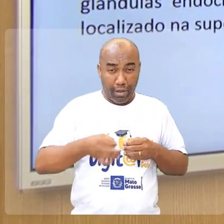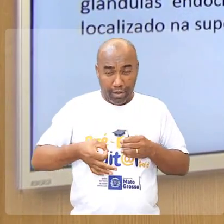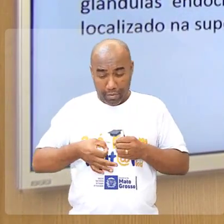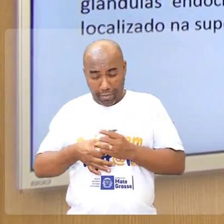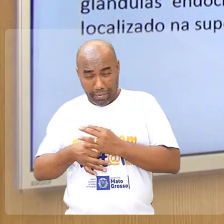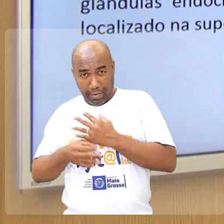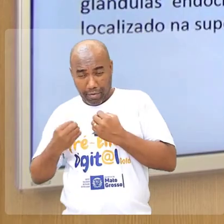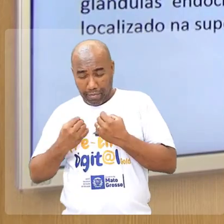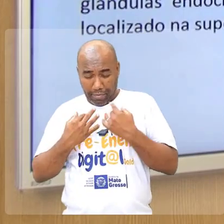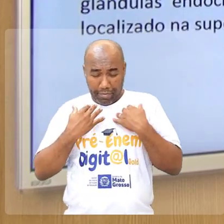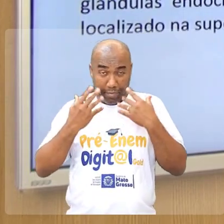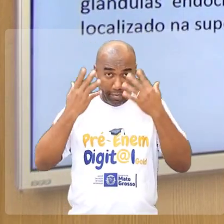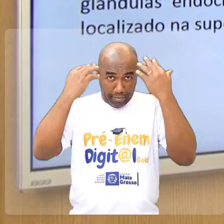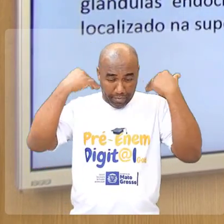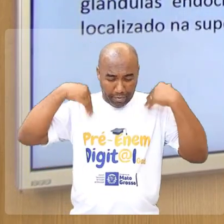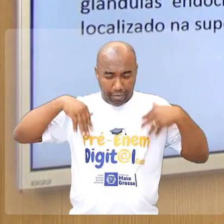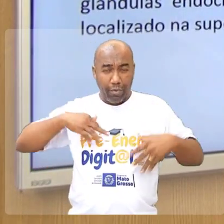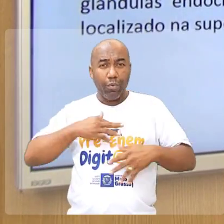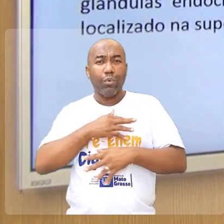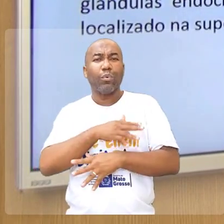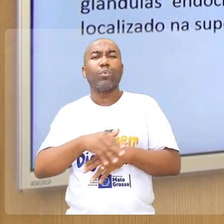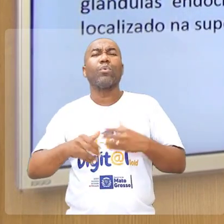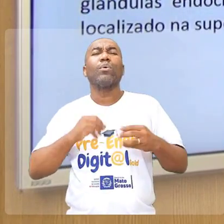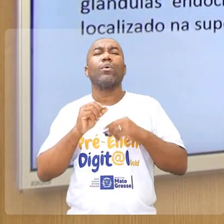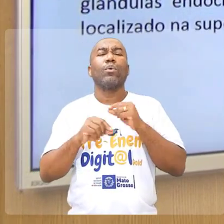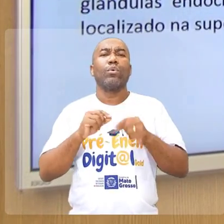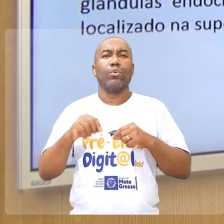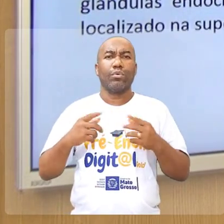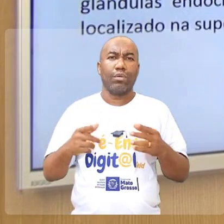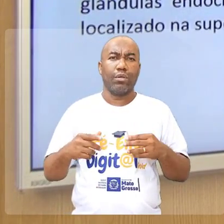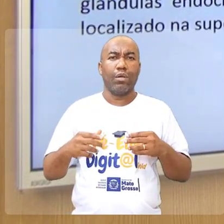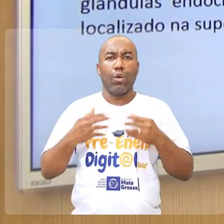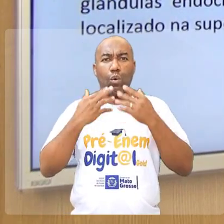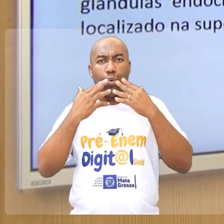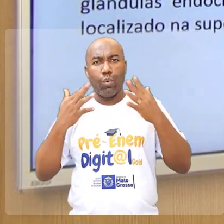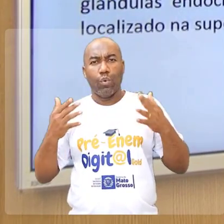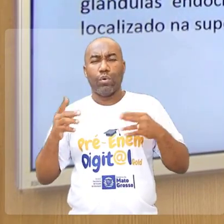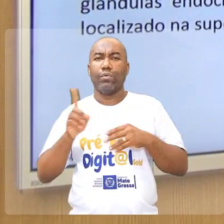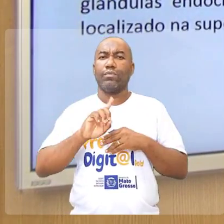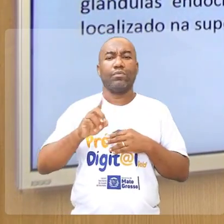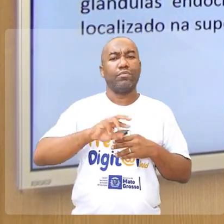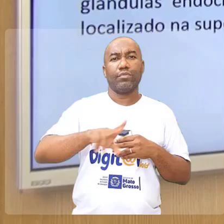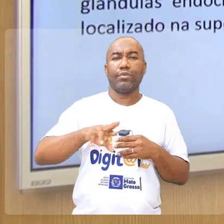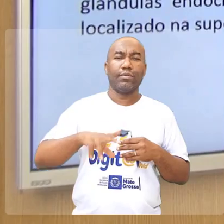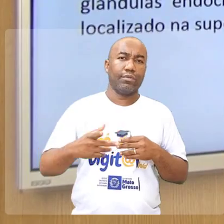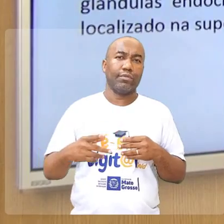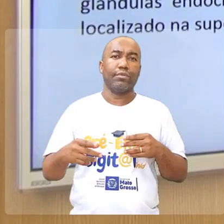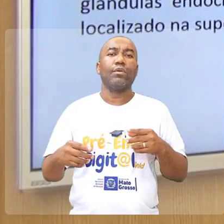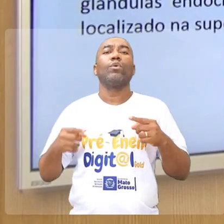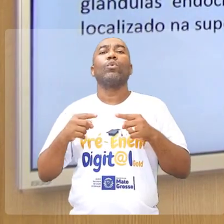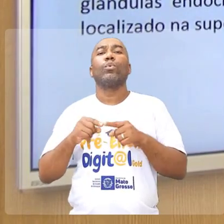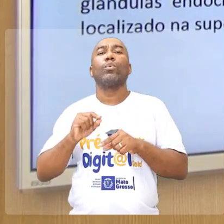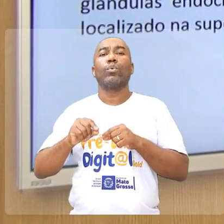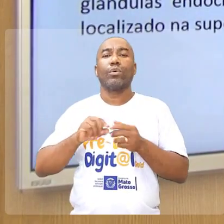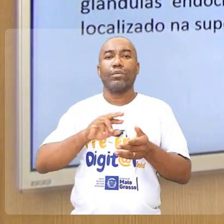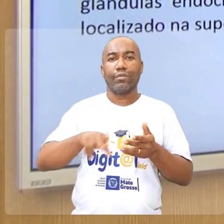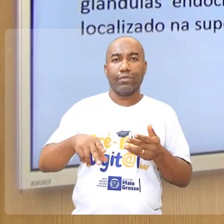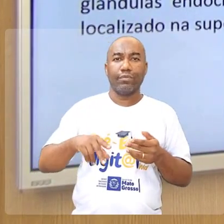essa coloração, elas não são sensíveis a esse hormônio. Então, elas não são